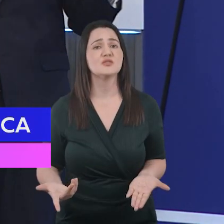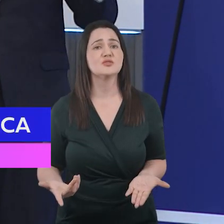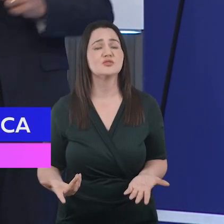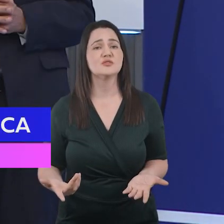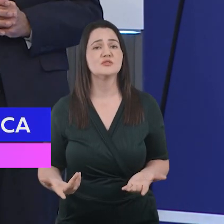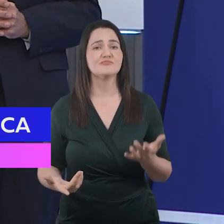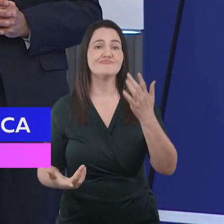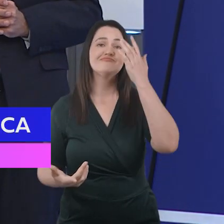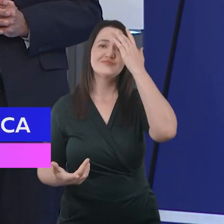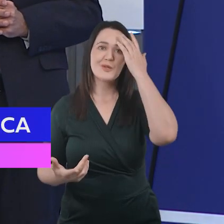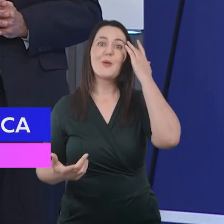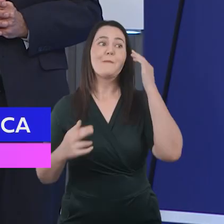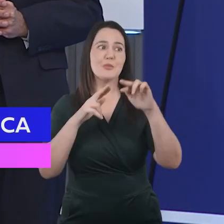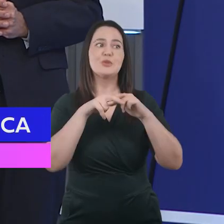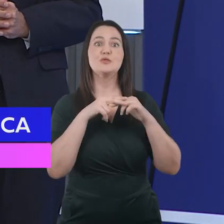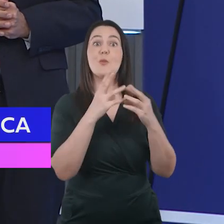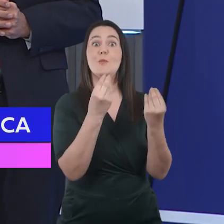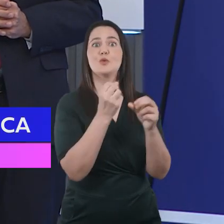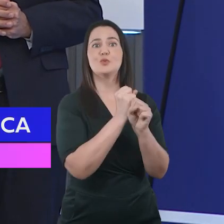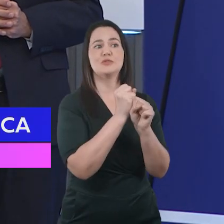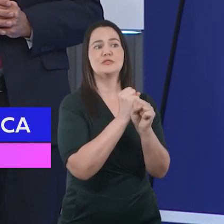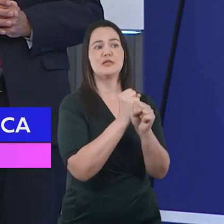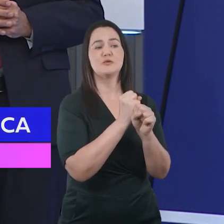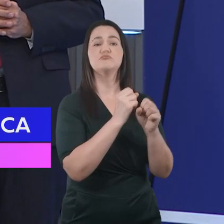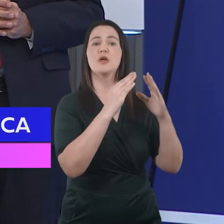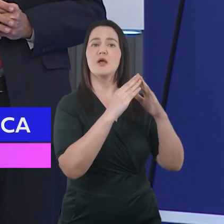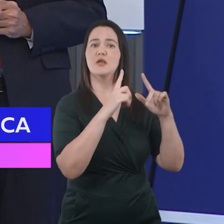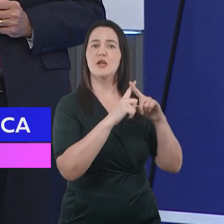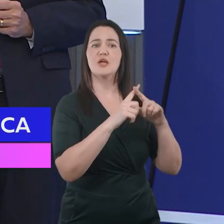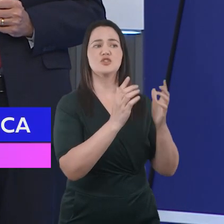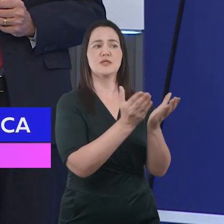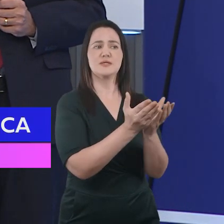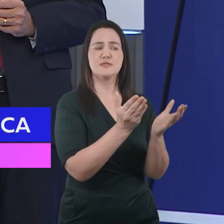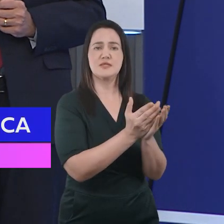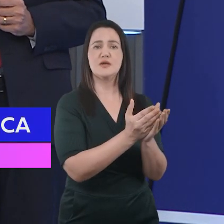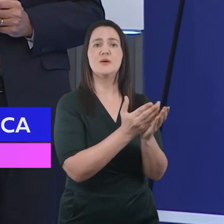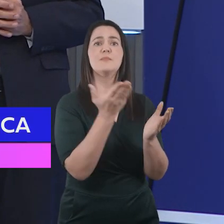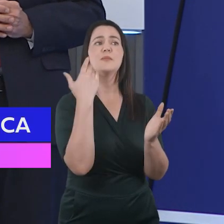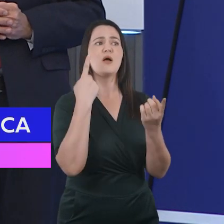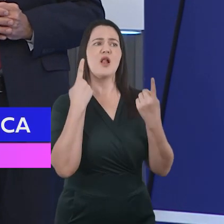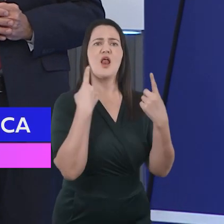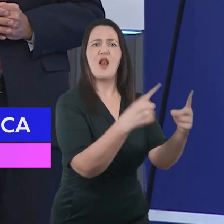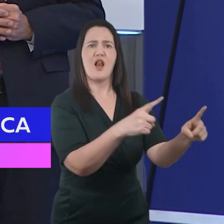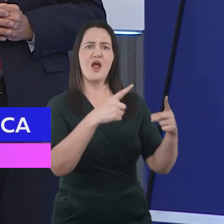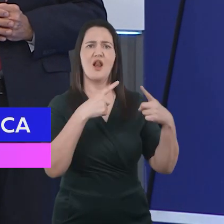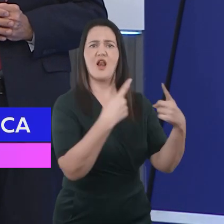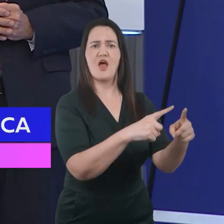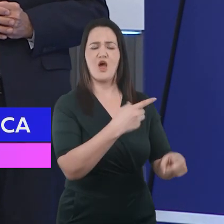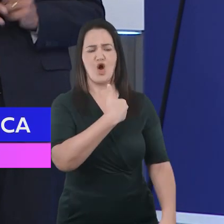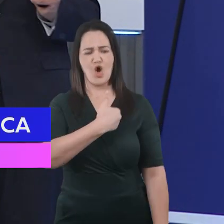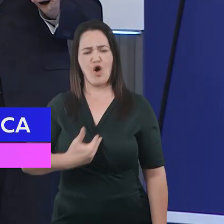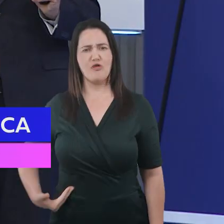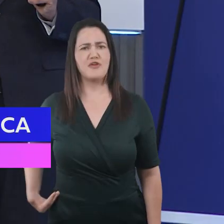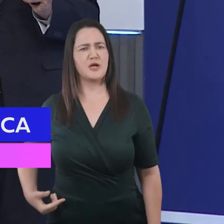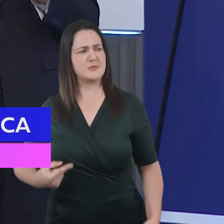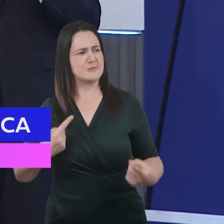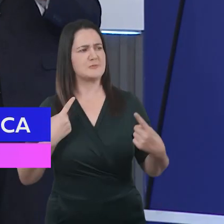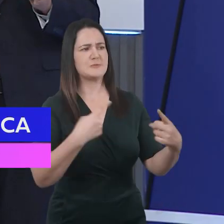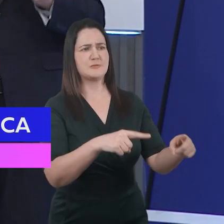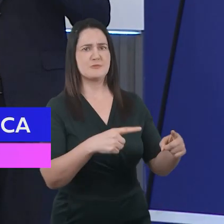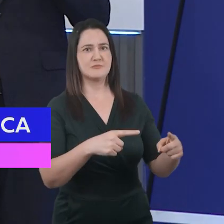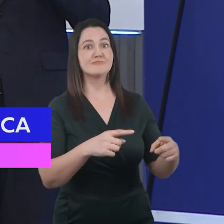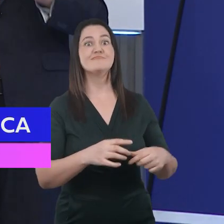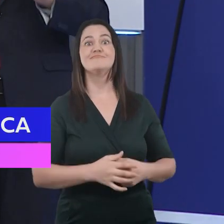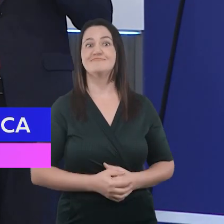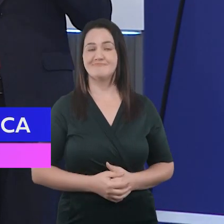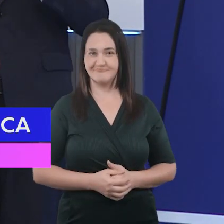Durante muito tempo, a igreja cristã foi duramente perseguida. E eu estou falando de um